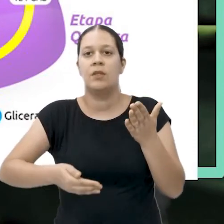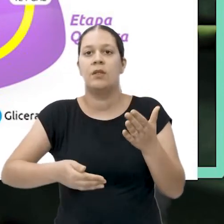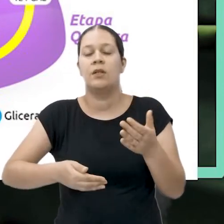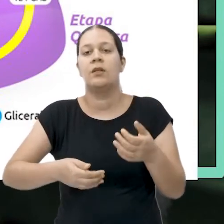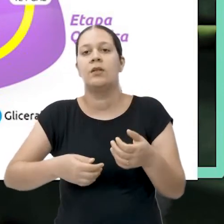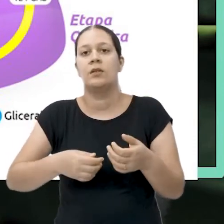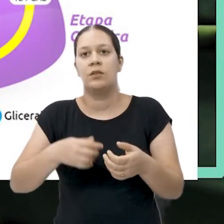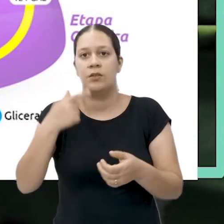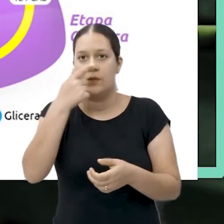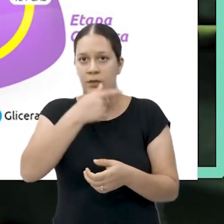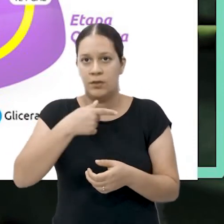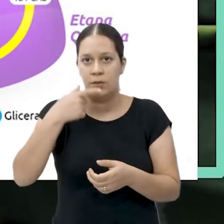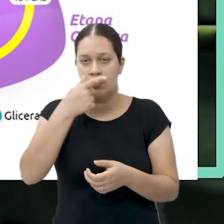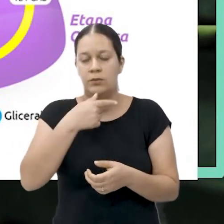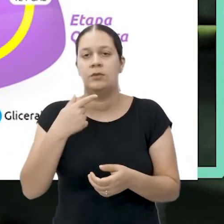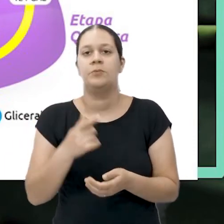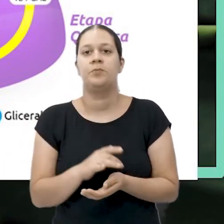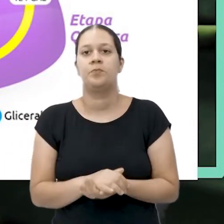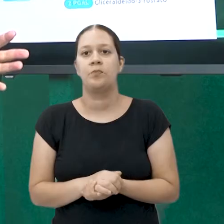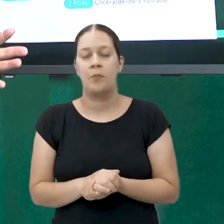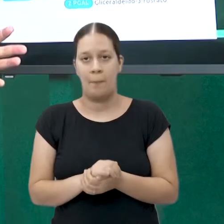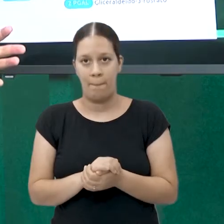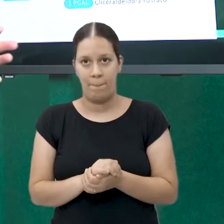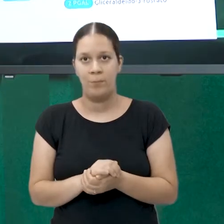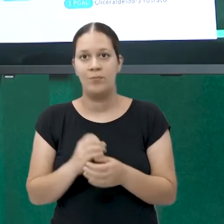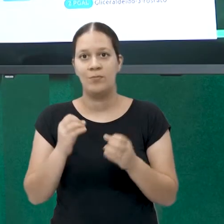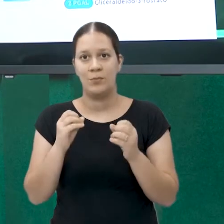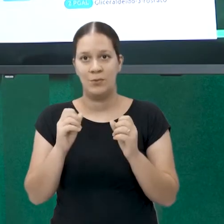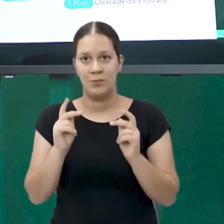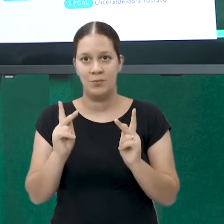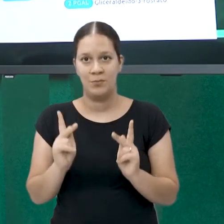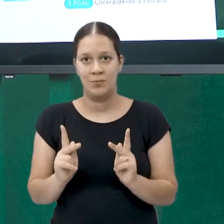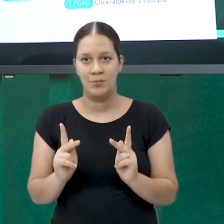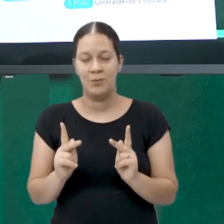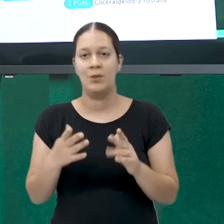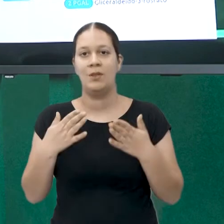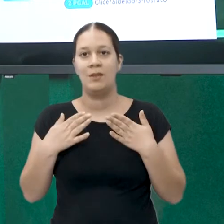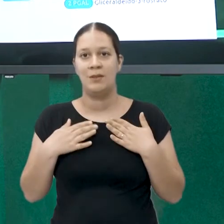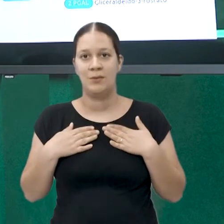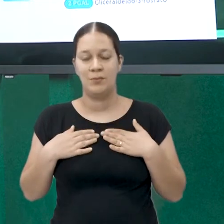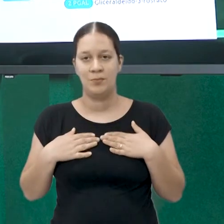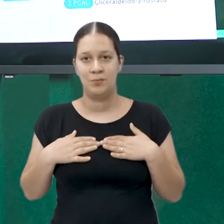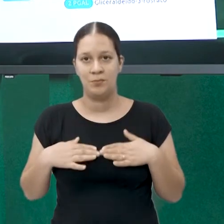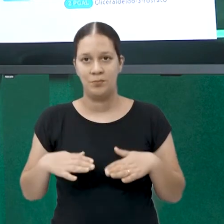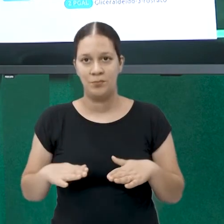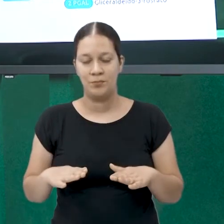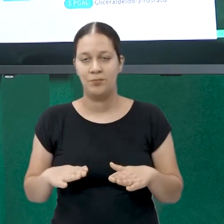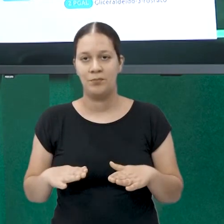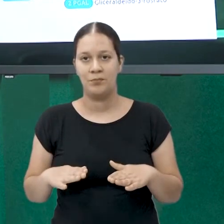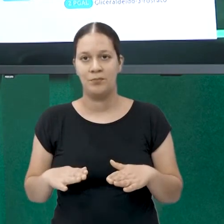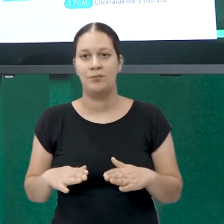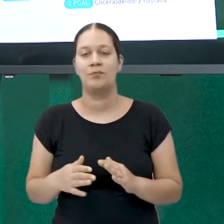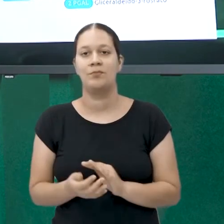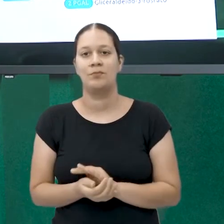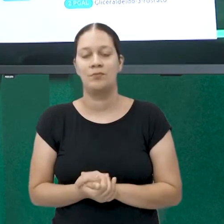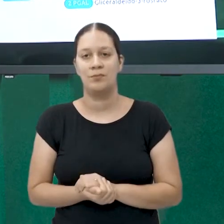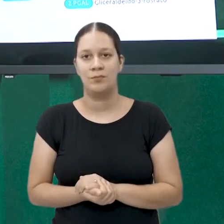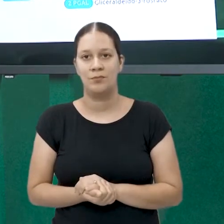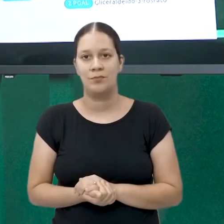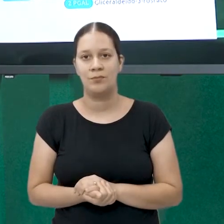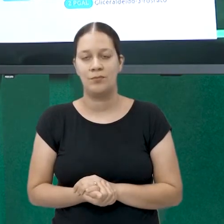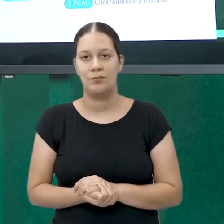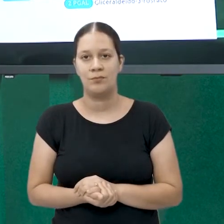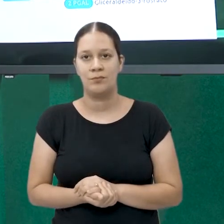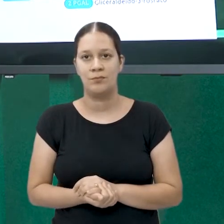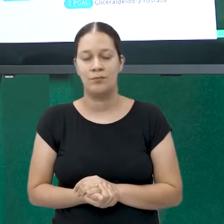gasta energia, produz glicose. Beleza, pessoal? Tranquilos,